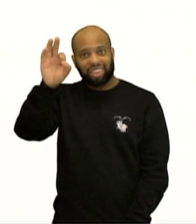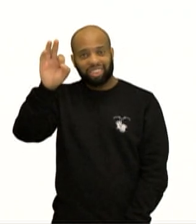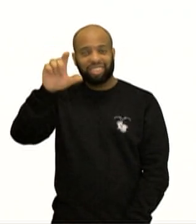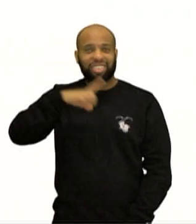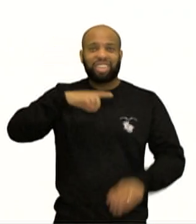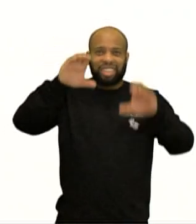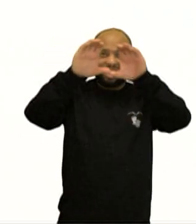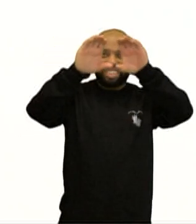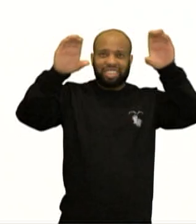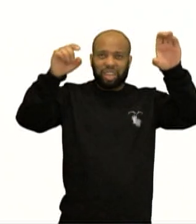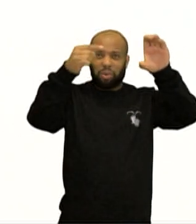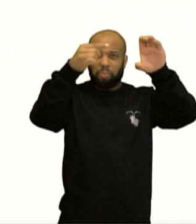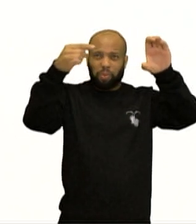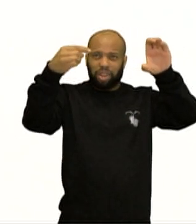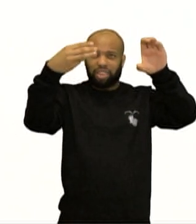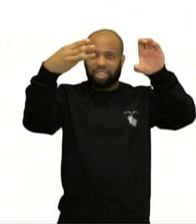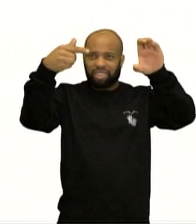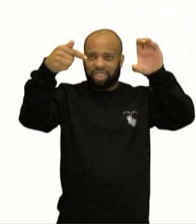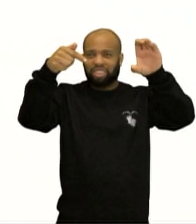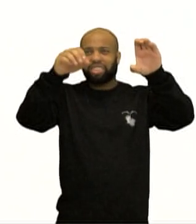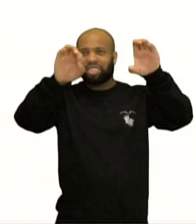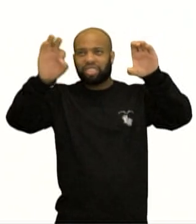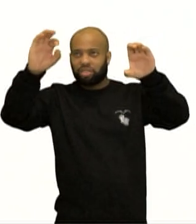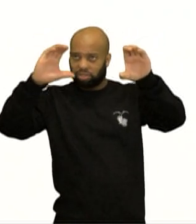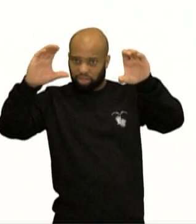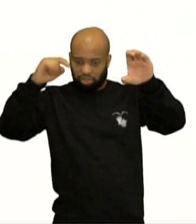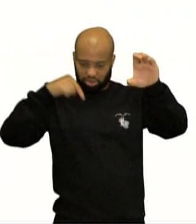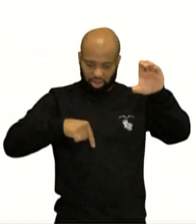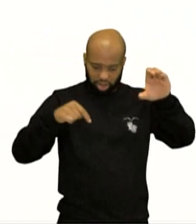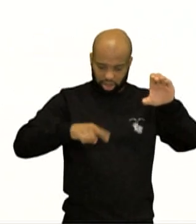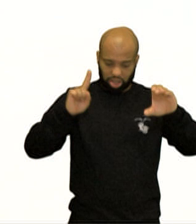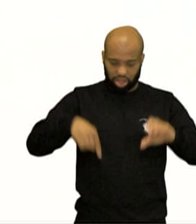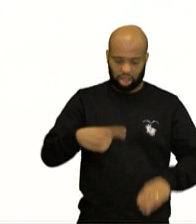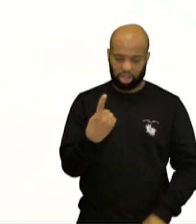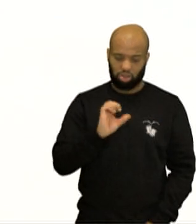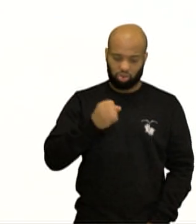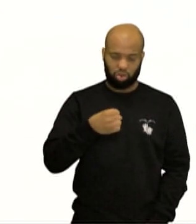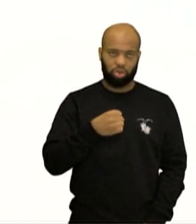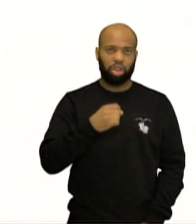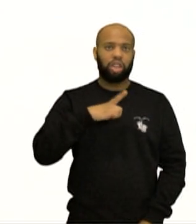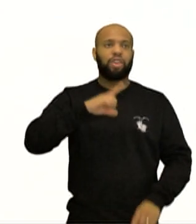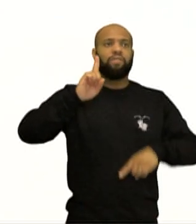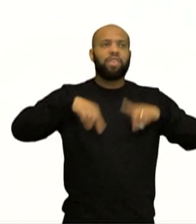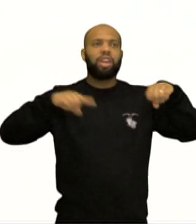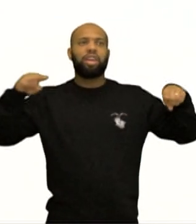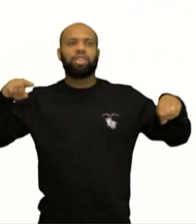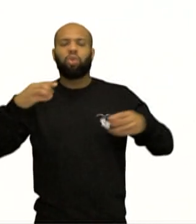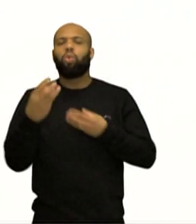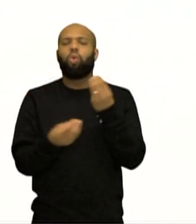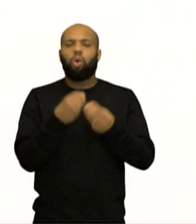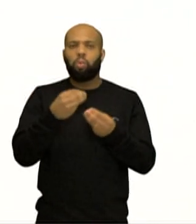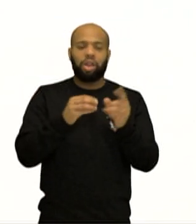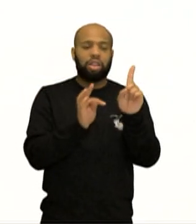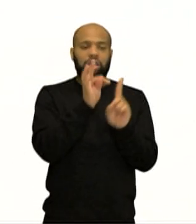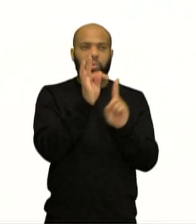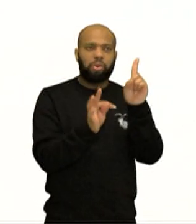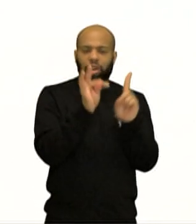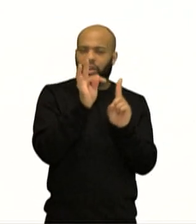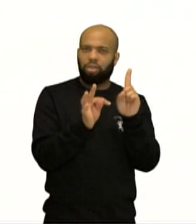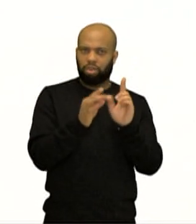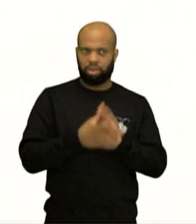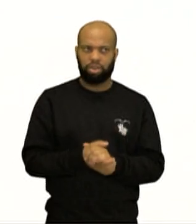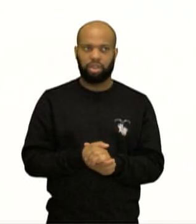lá em cima, lá no alto, chegou a essa temperatura. Aí a pergunta foi, variação de temperatura, se é